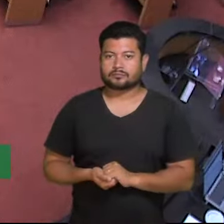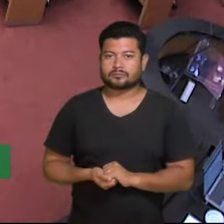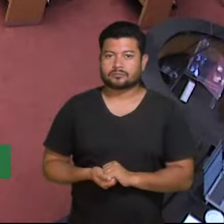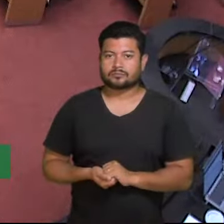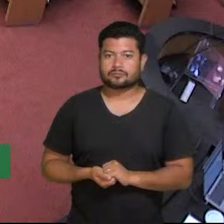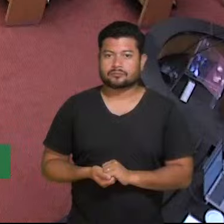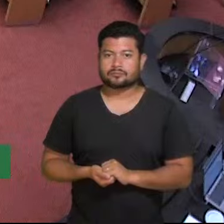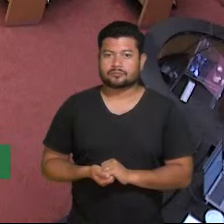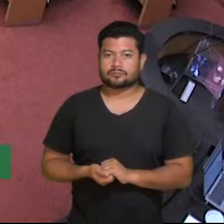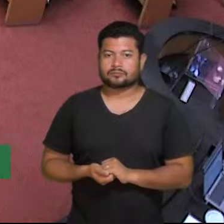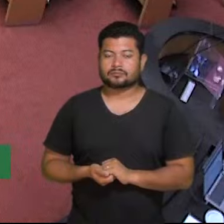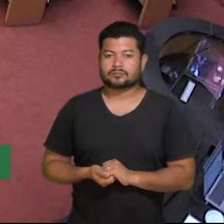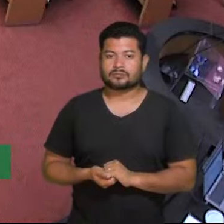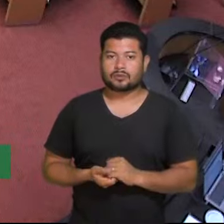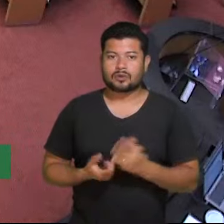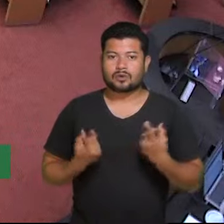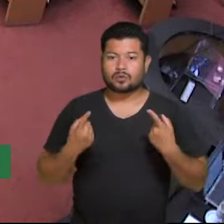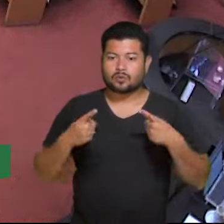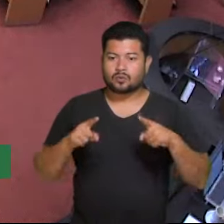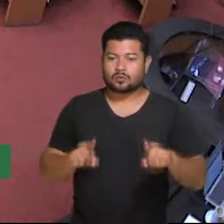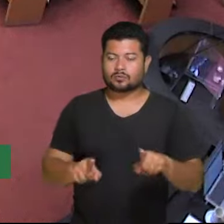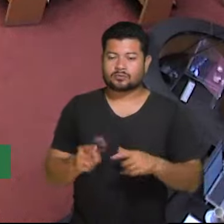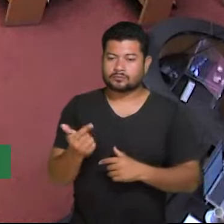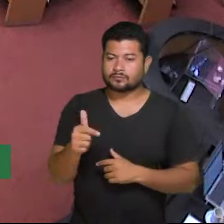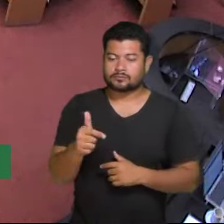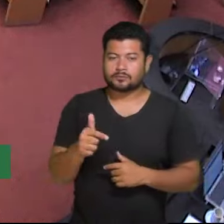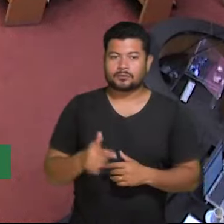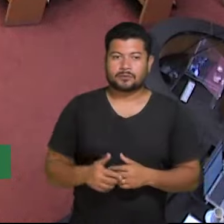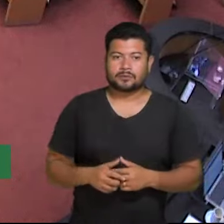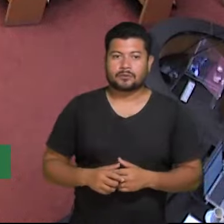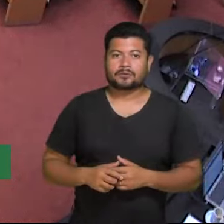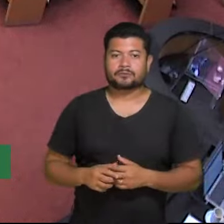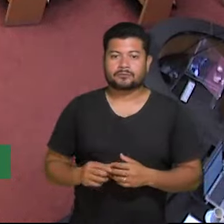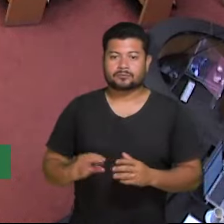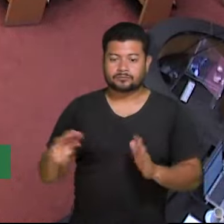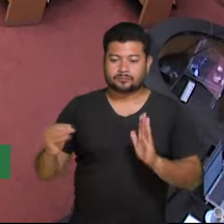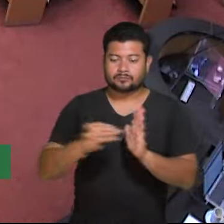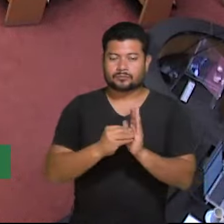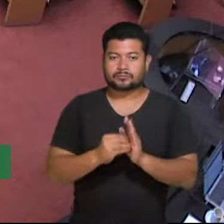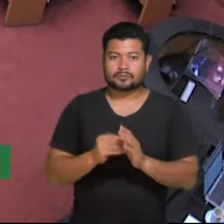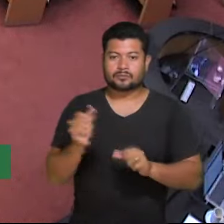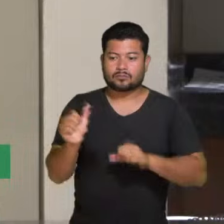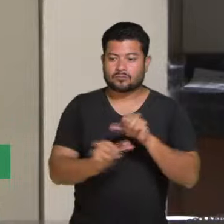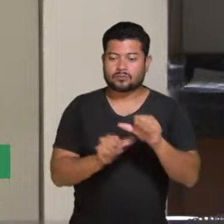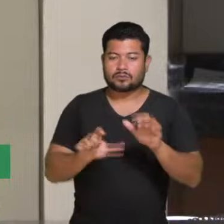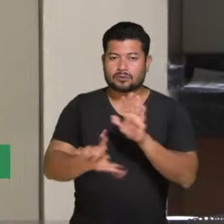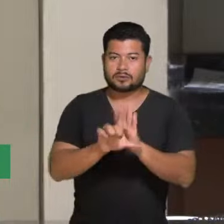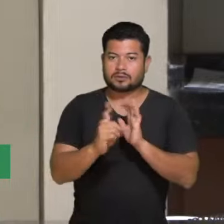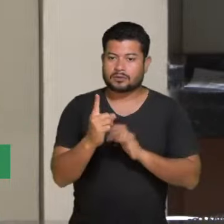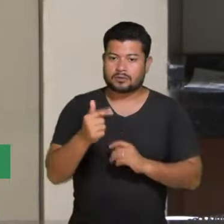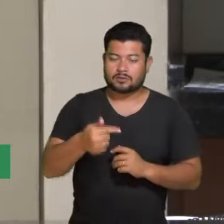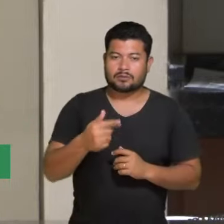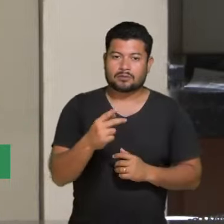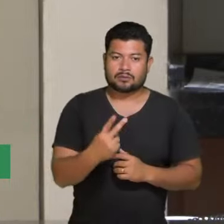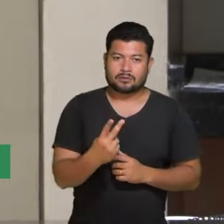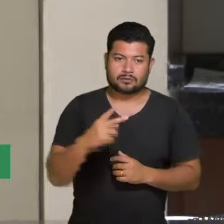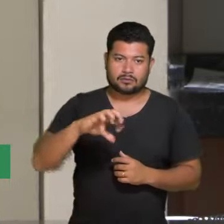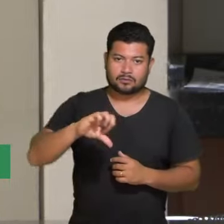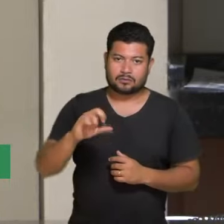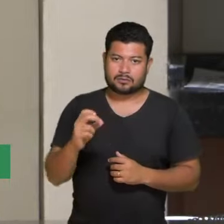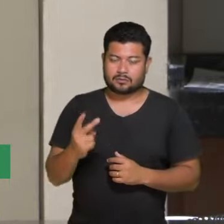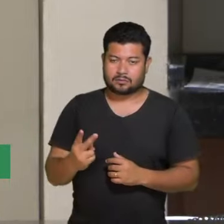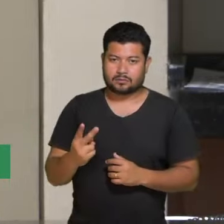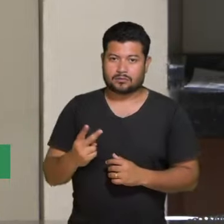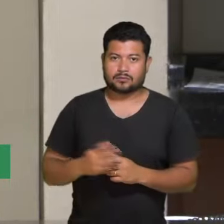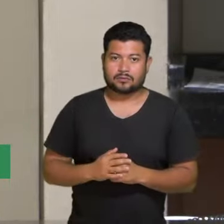Não havendo objeção, projeto de lei altera a lei 17.902 de 2020, que dispõe sobre a aplicação de multa